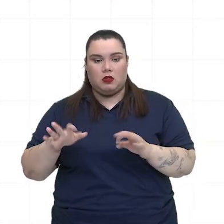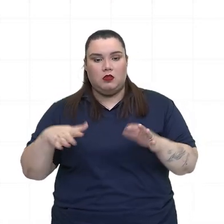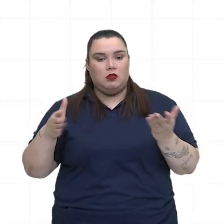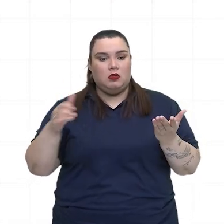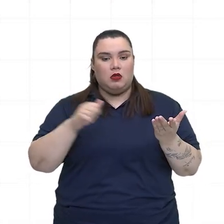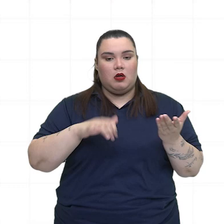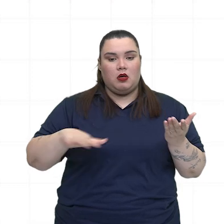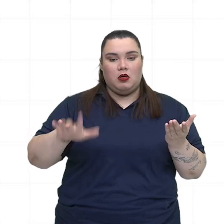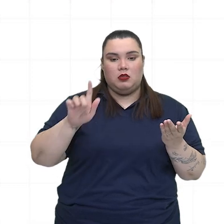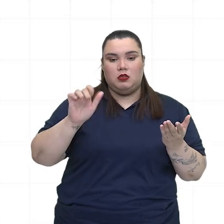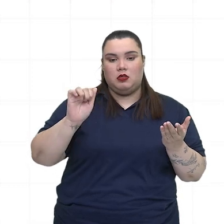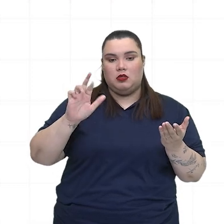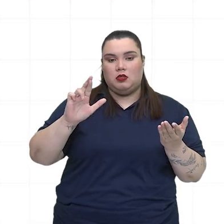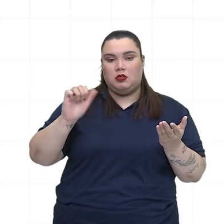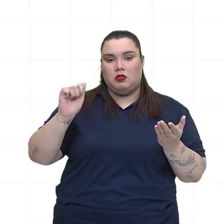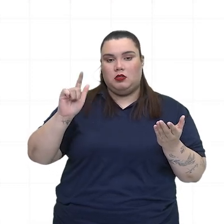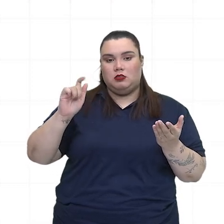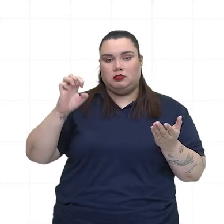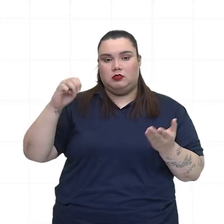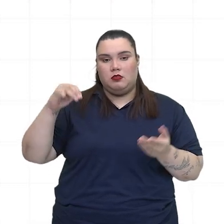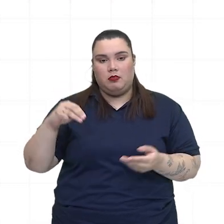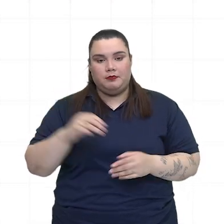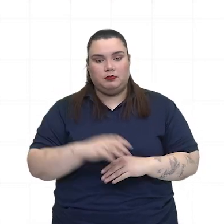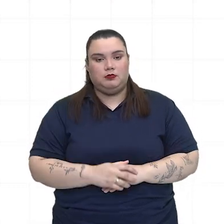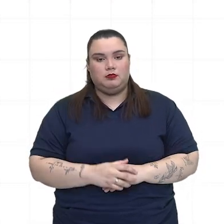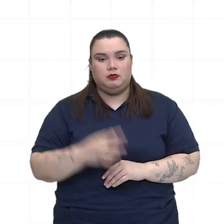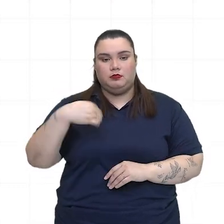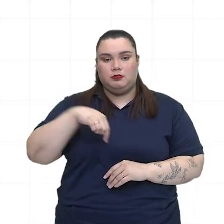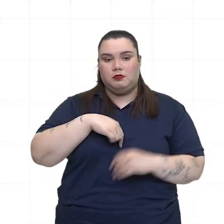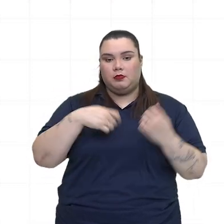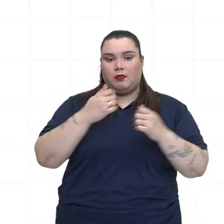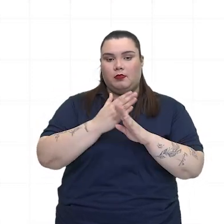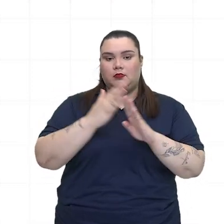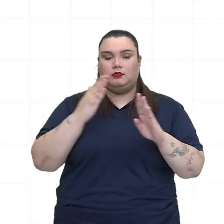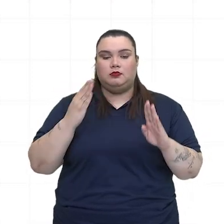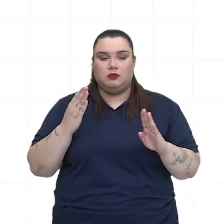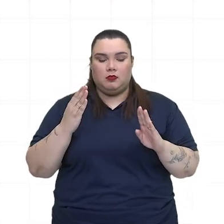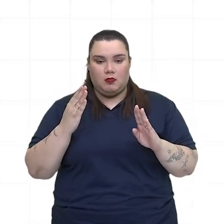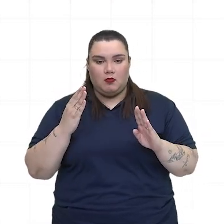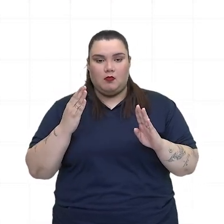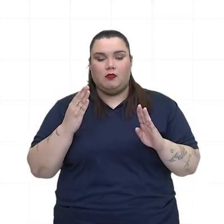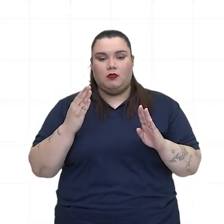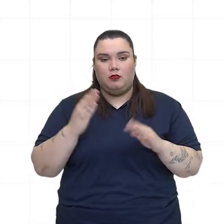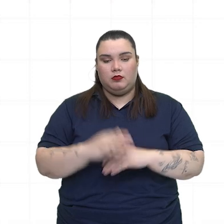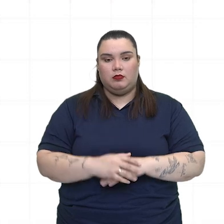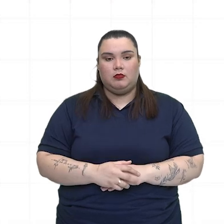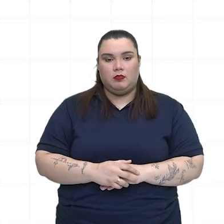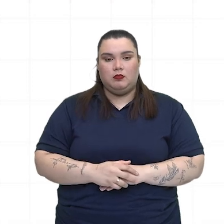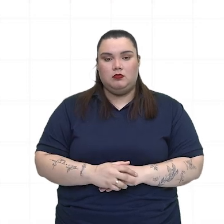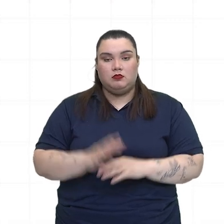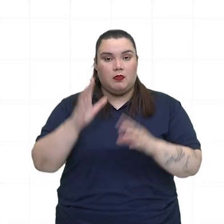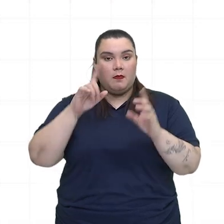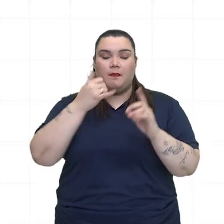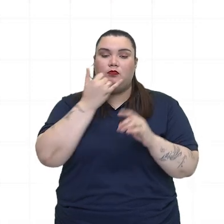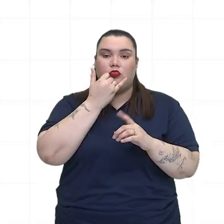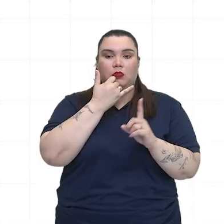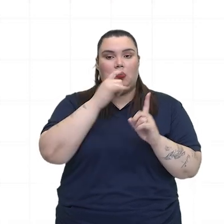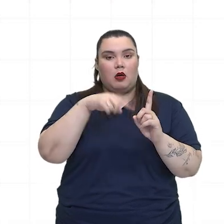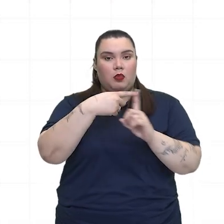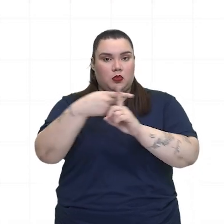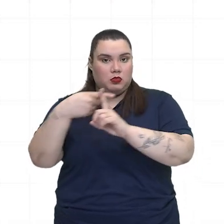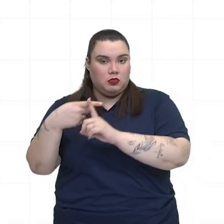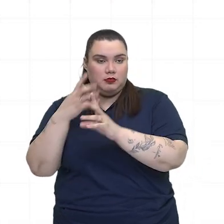Qual é a área da garagem? Gente, a área da garagem a gente tem que descobrir isso daqui, ó. Determinar, descobrir não, calcular isso daqui,